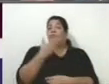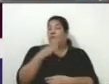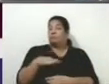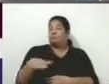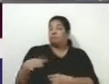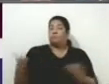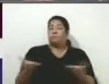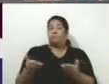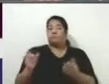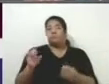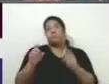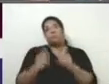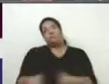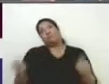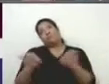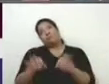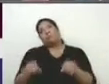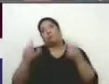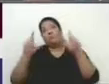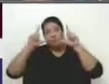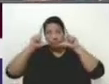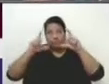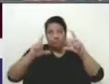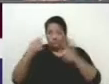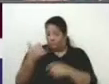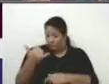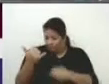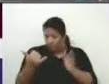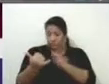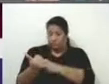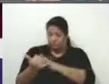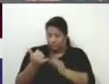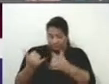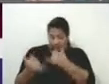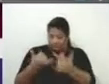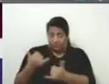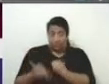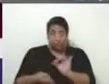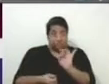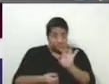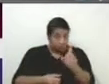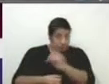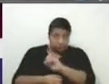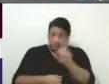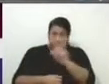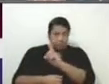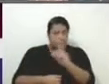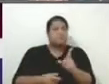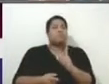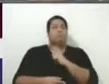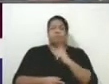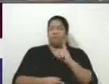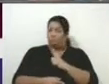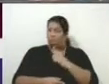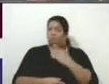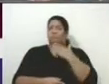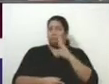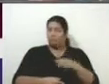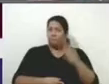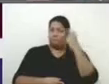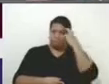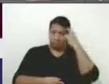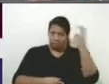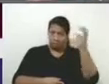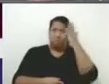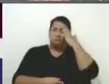computador, em celular jogando, e não. Muitas delas tinham uma noção bem avançada